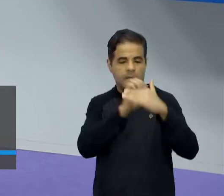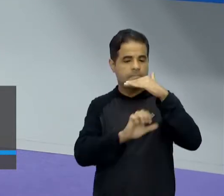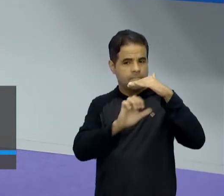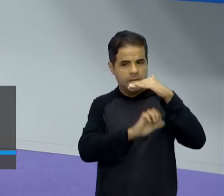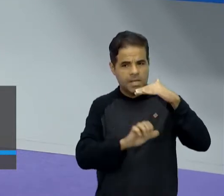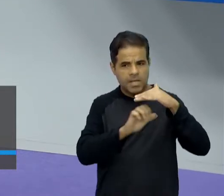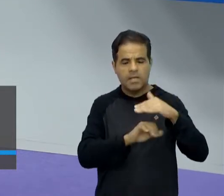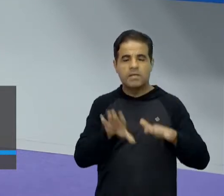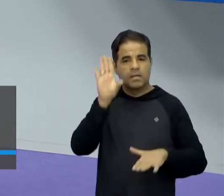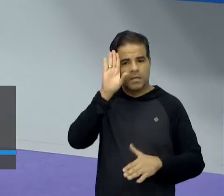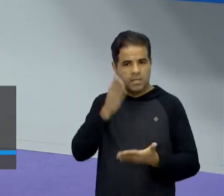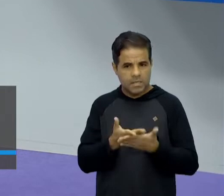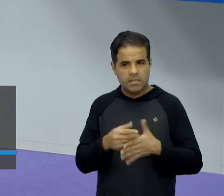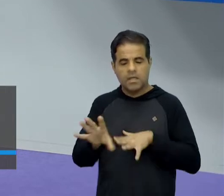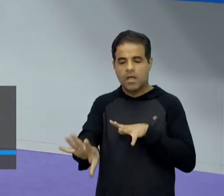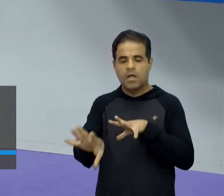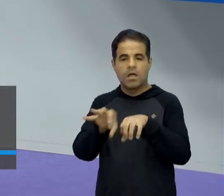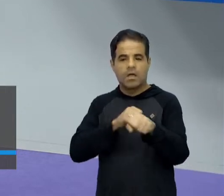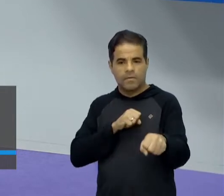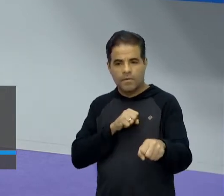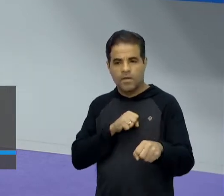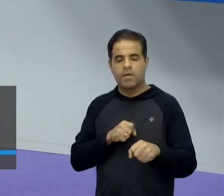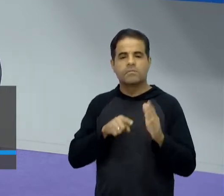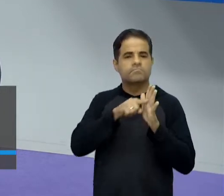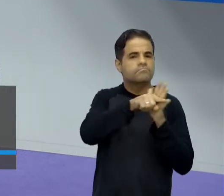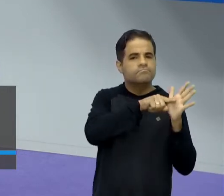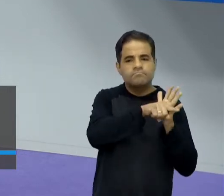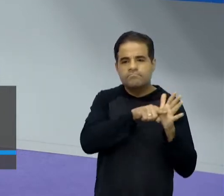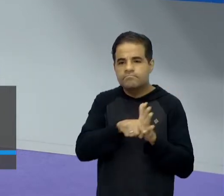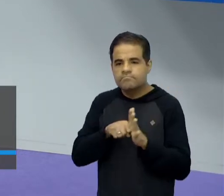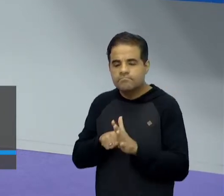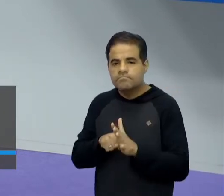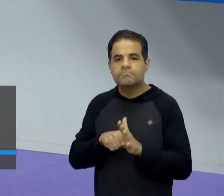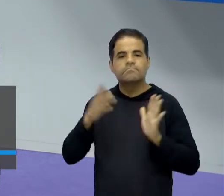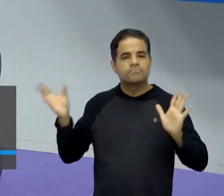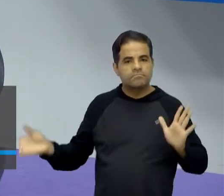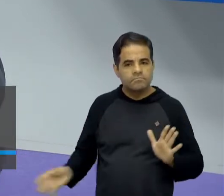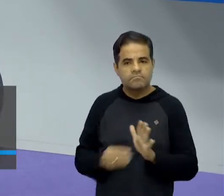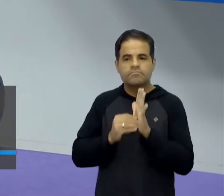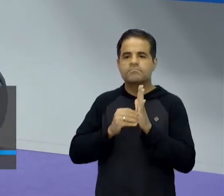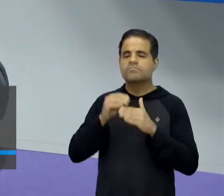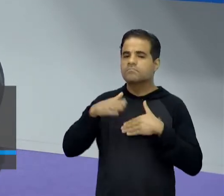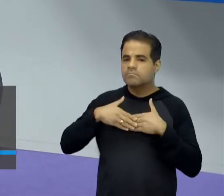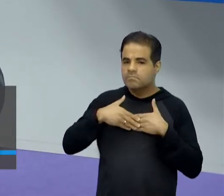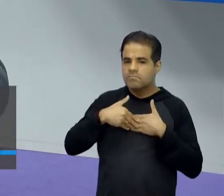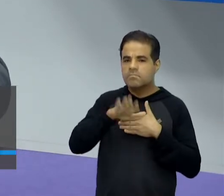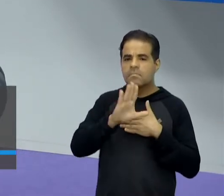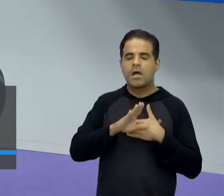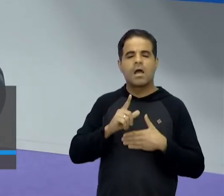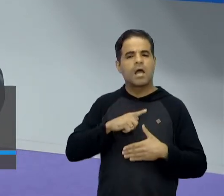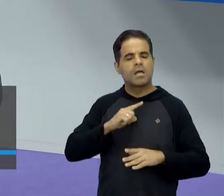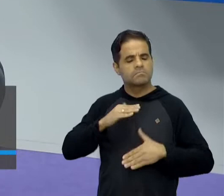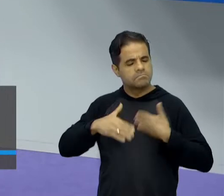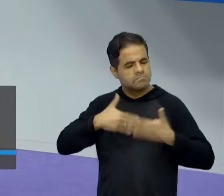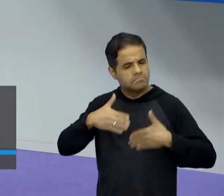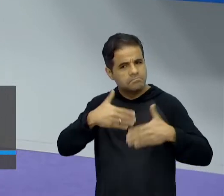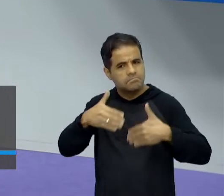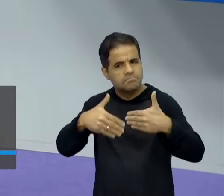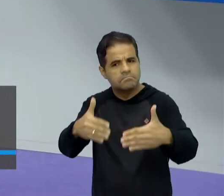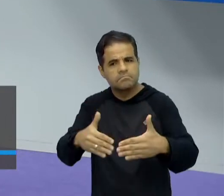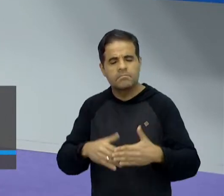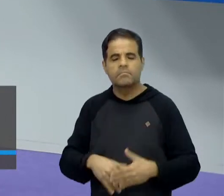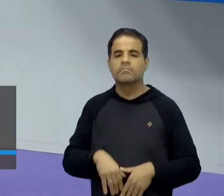com credibilidade, elas passam por uma checagem da informação, por mais tendenciosa que for